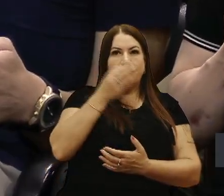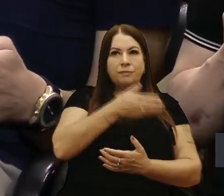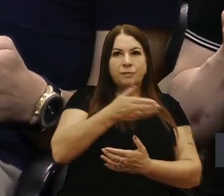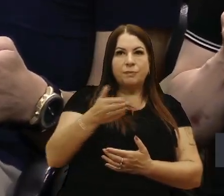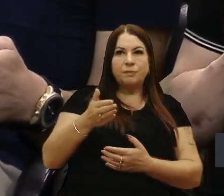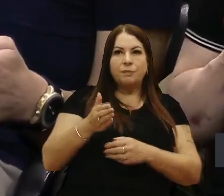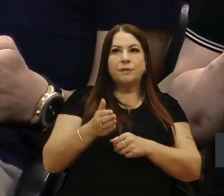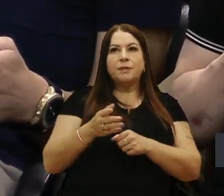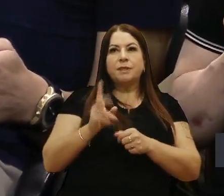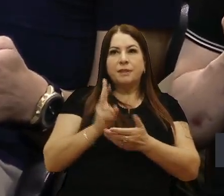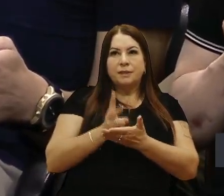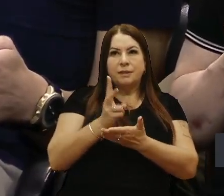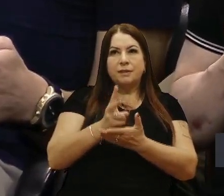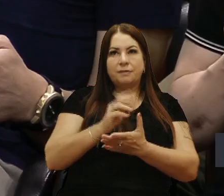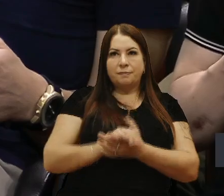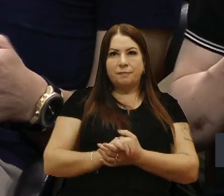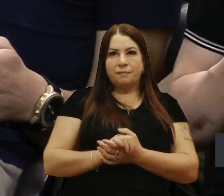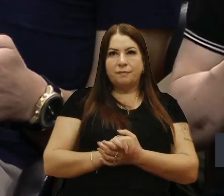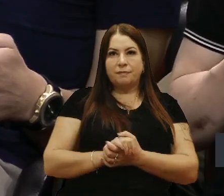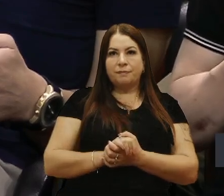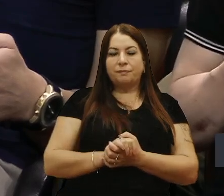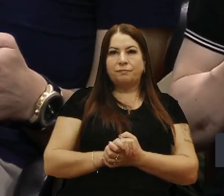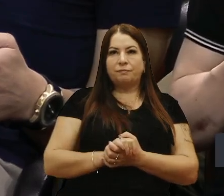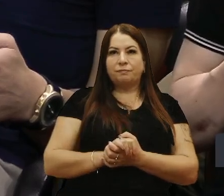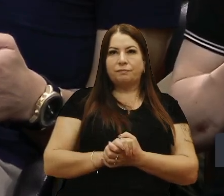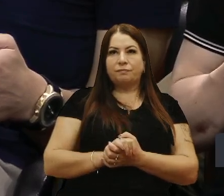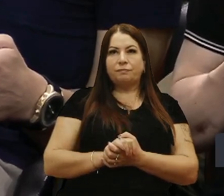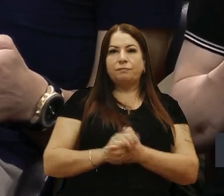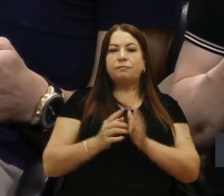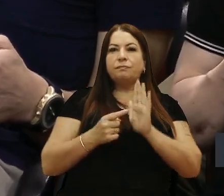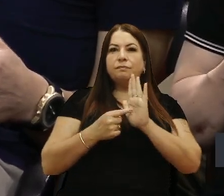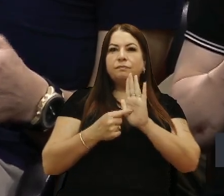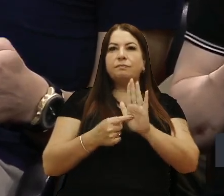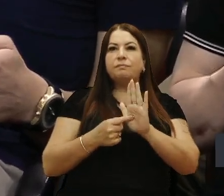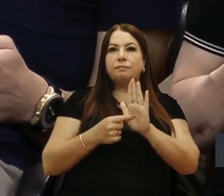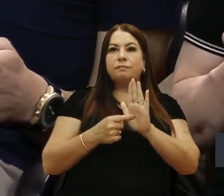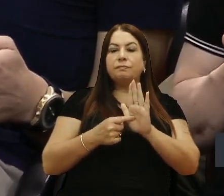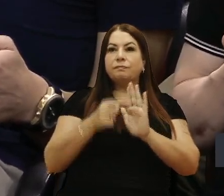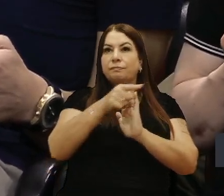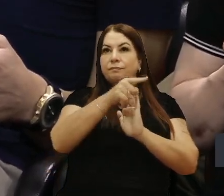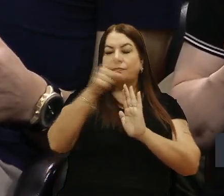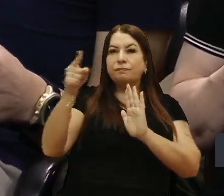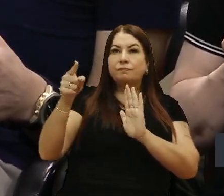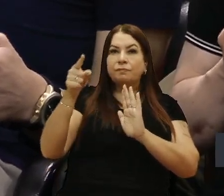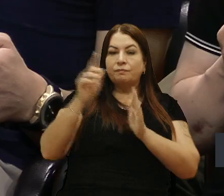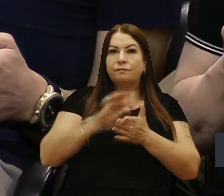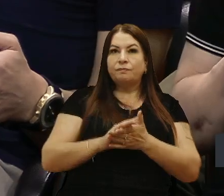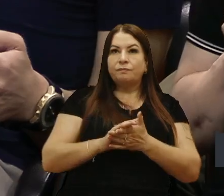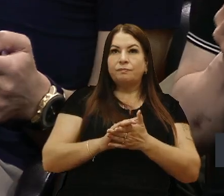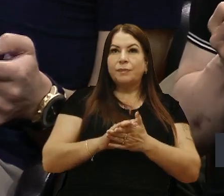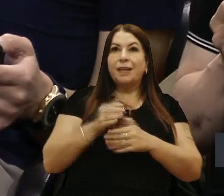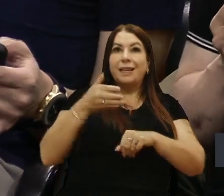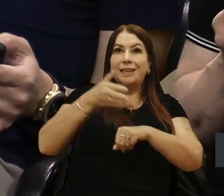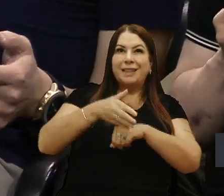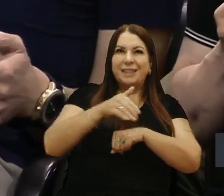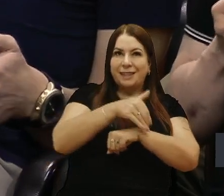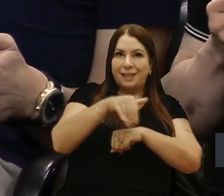desde sempre, que deem a exposição ali fora, no hall ali de